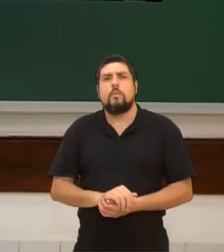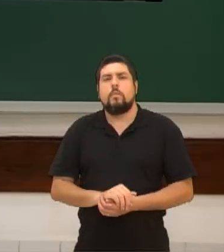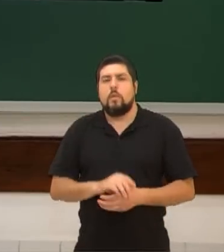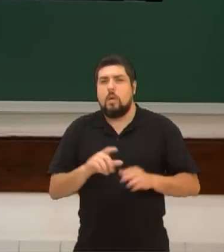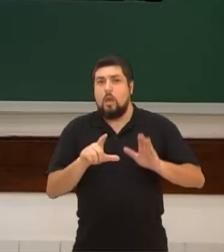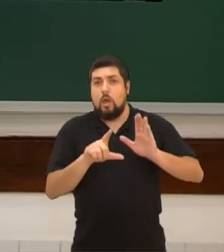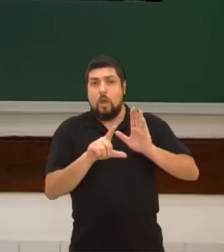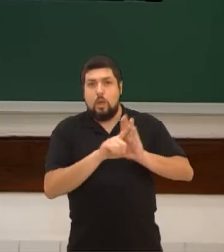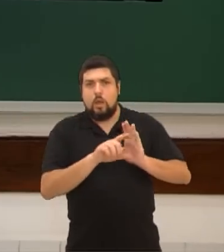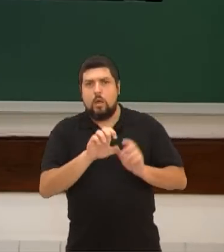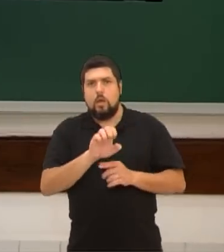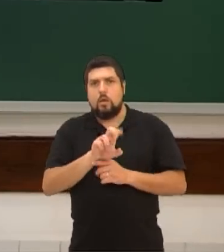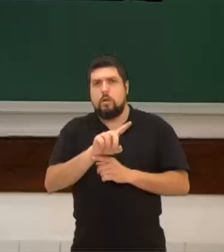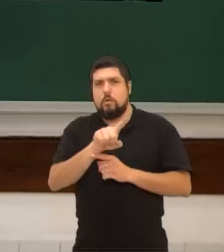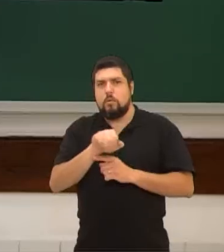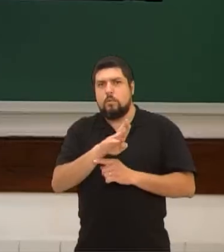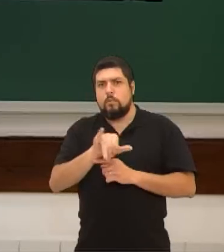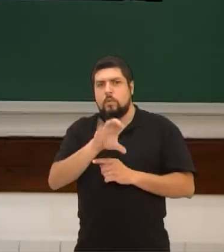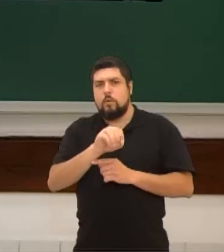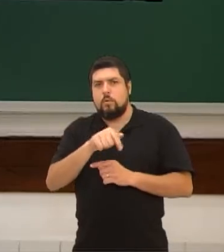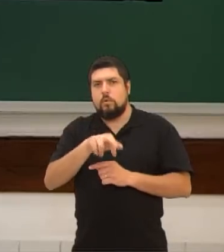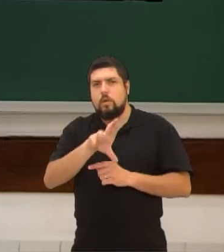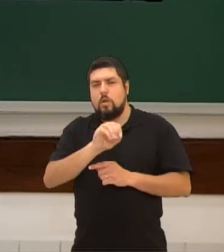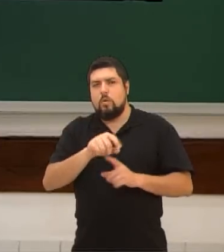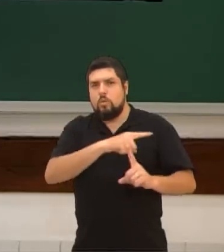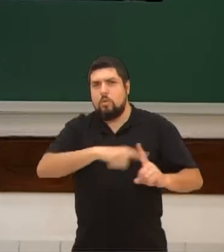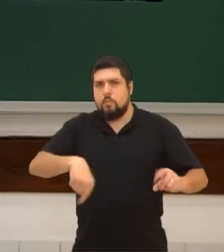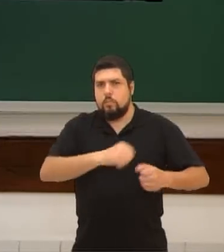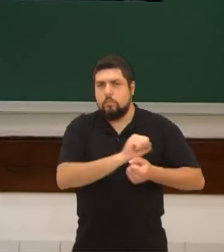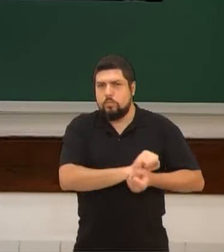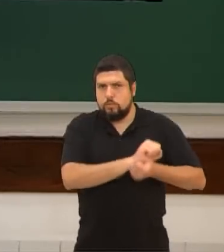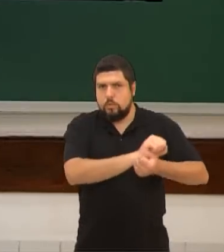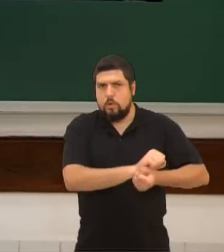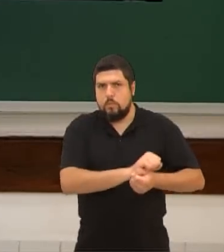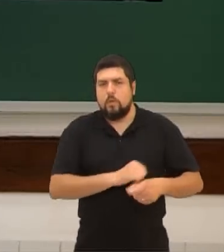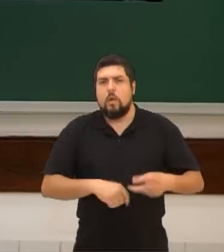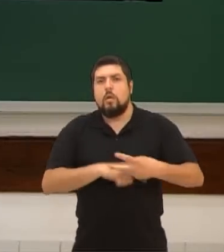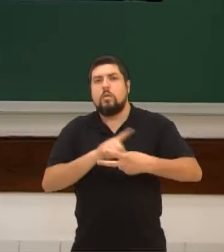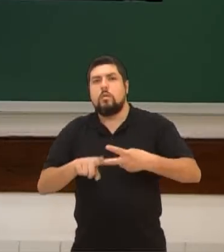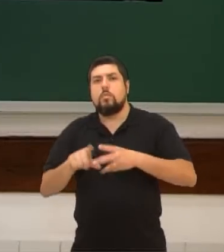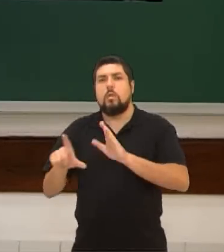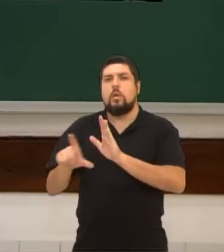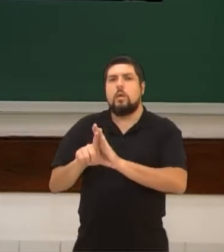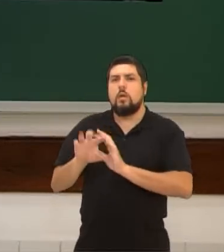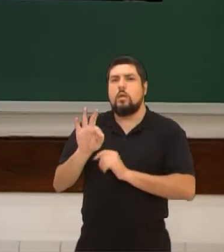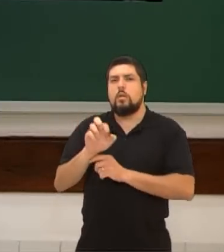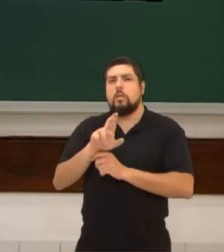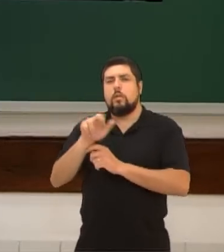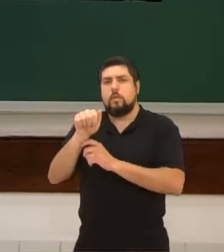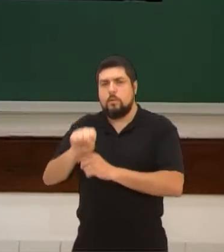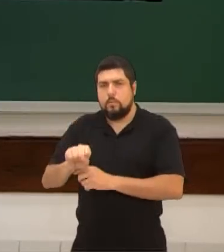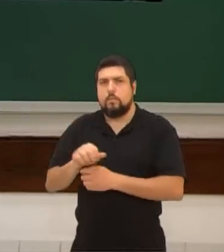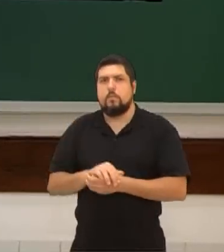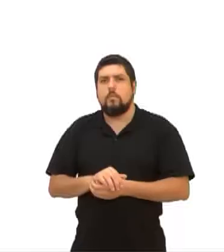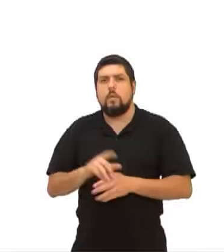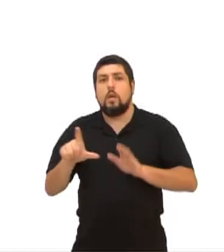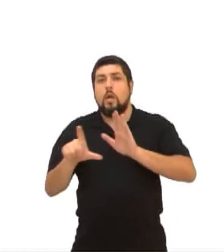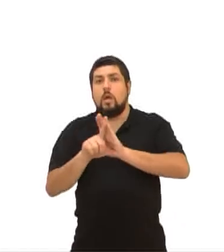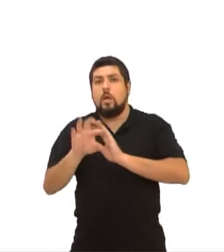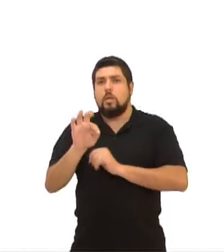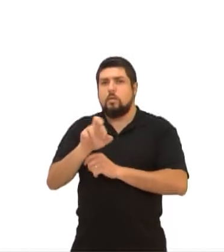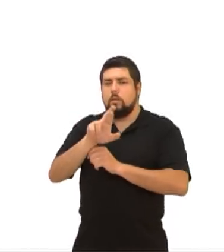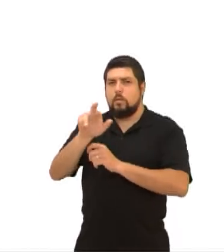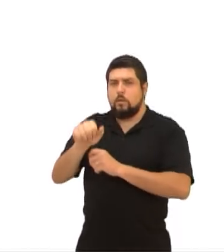proibiu o tráfico de escravos, e tivemos também a Lei de Terras aqui no Brasil. A Lei de Terras estabelecia que